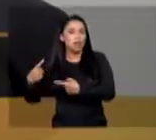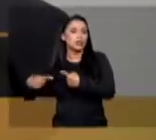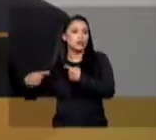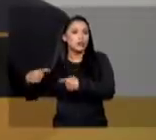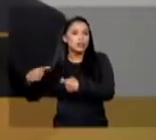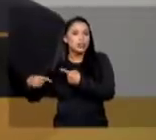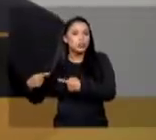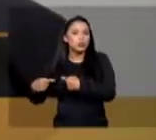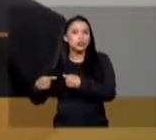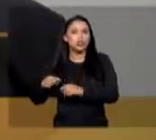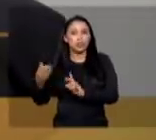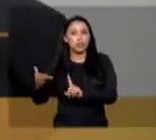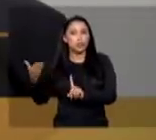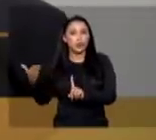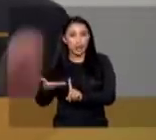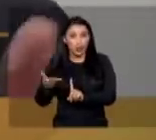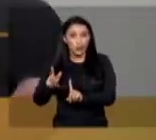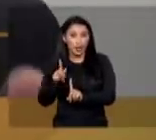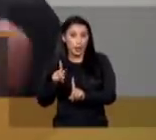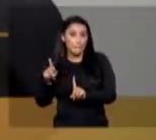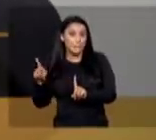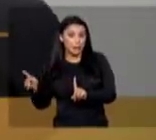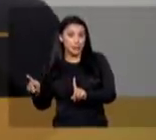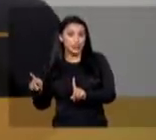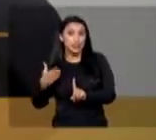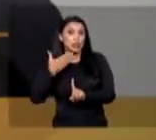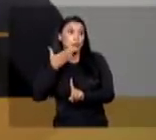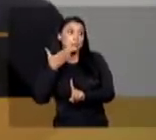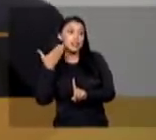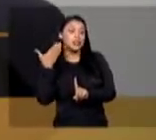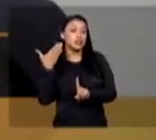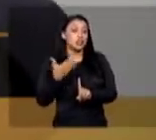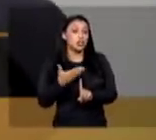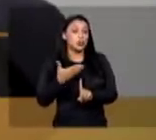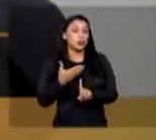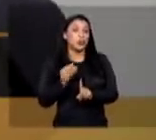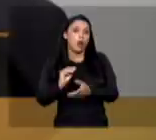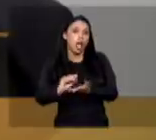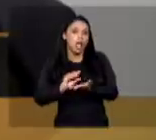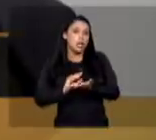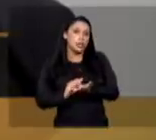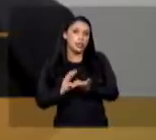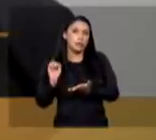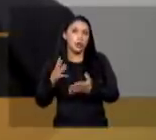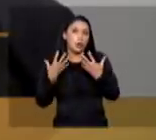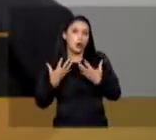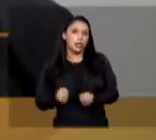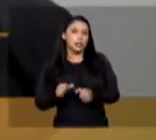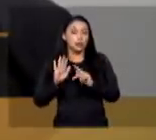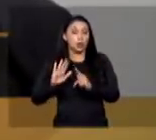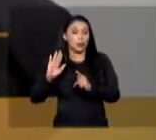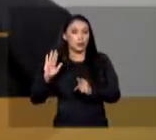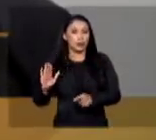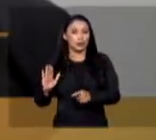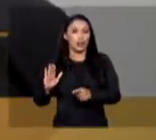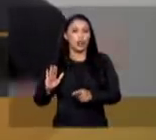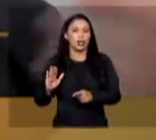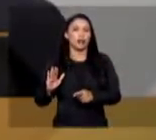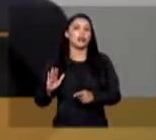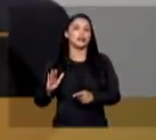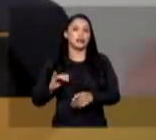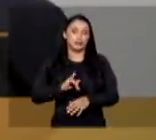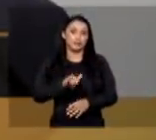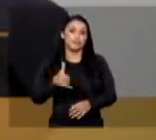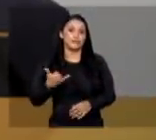réu teria, na condição de presidente da República, supostamente solicitado, recebido ou aceitado promessa de